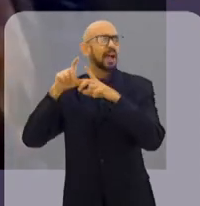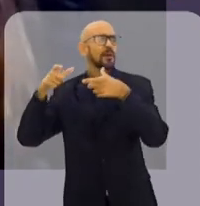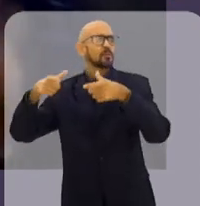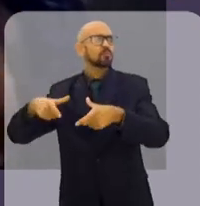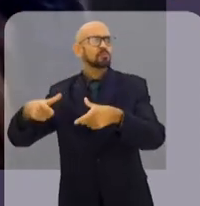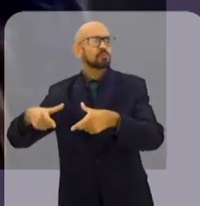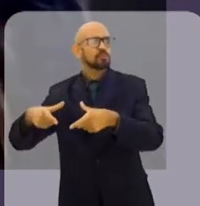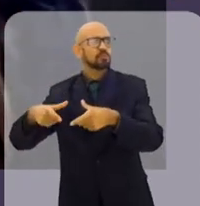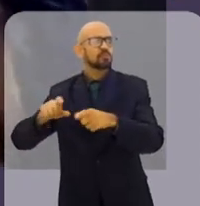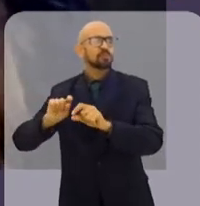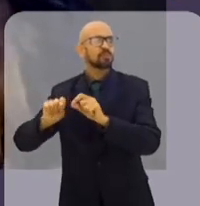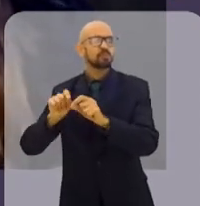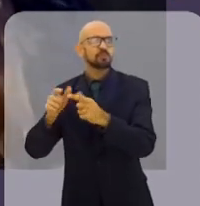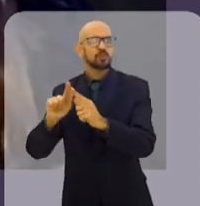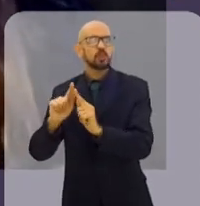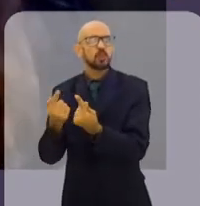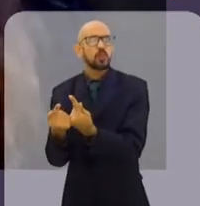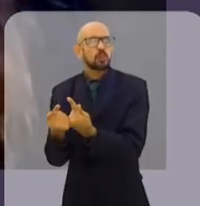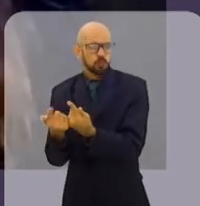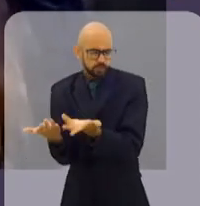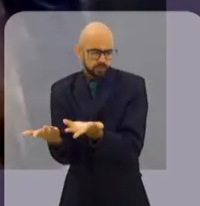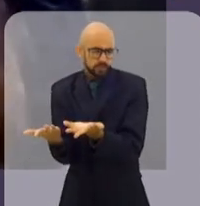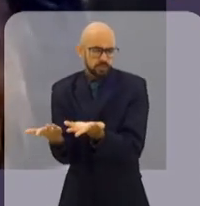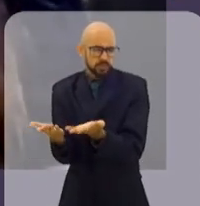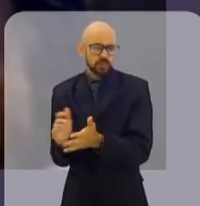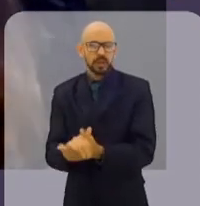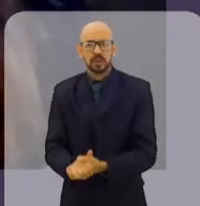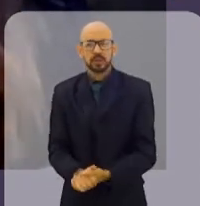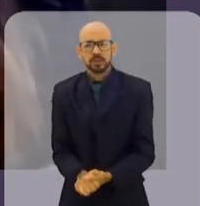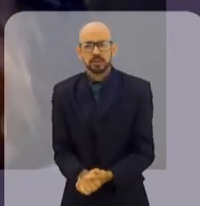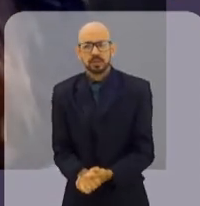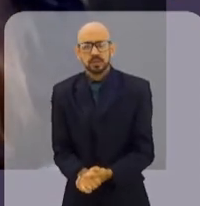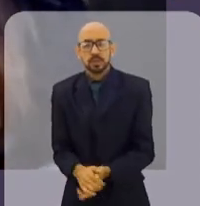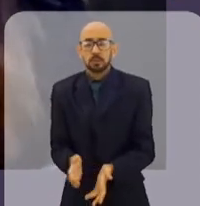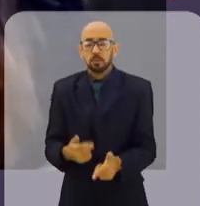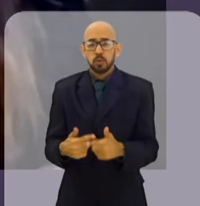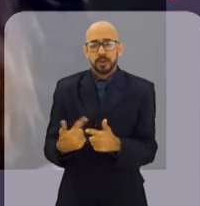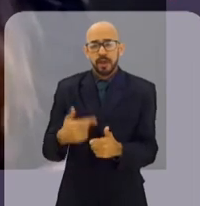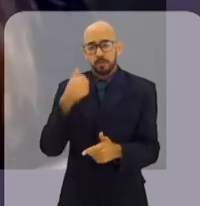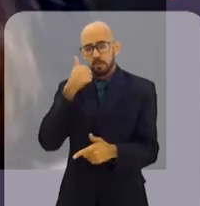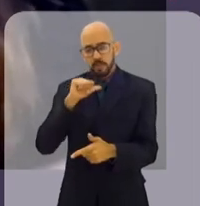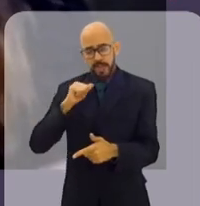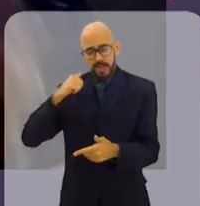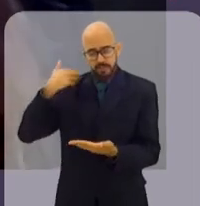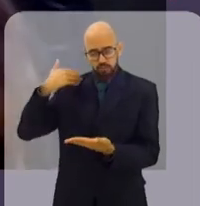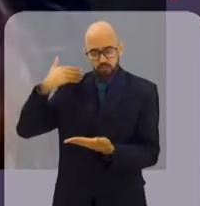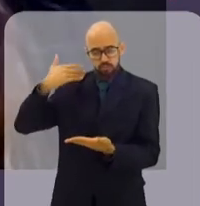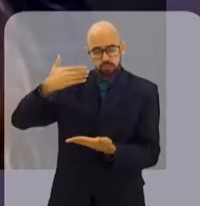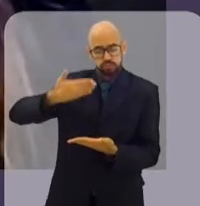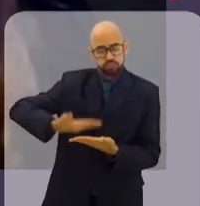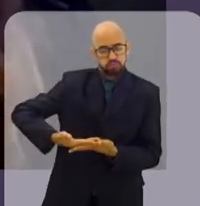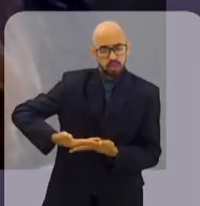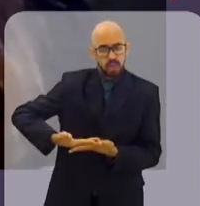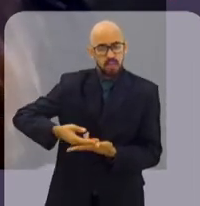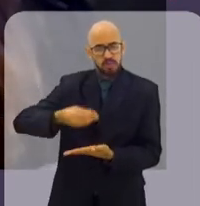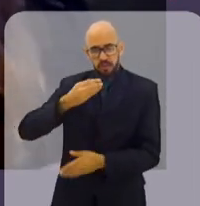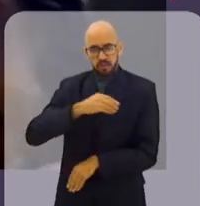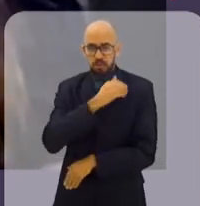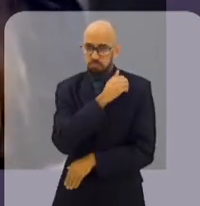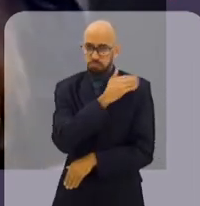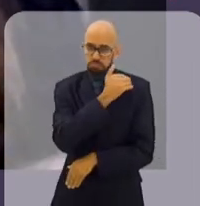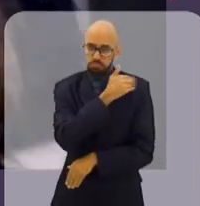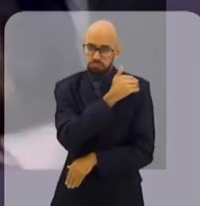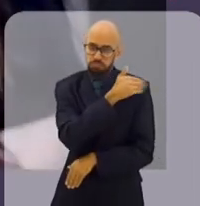história foram colocadas à margem, né? Essa produção do conhecimento livresca, acadêmica, você não encontra muitas mulheres, e